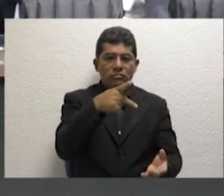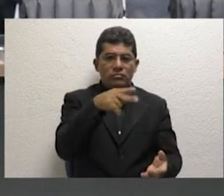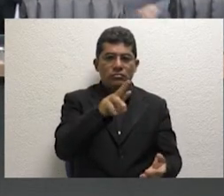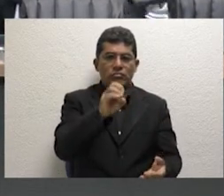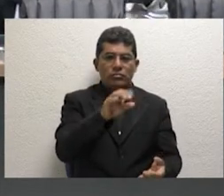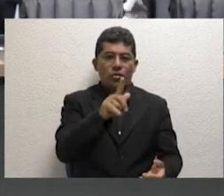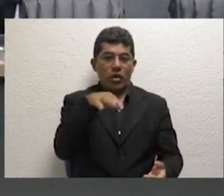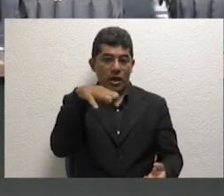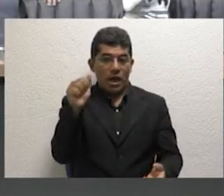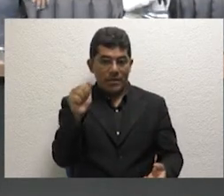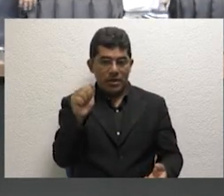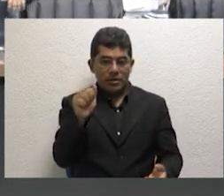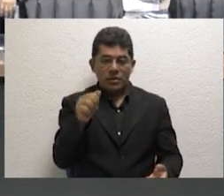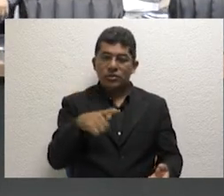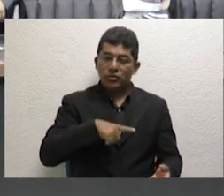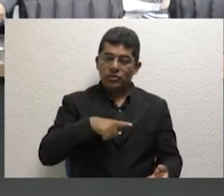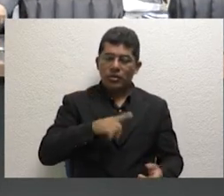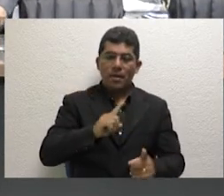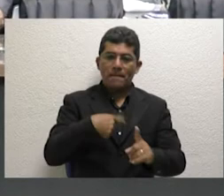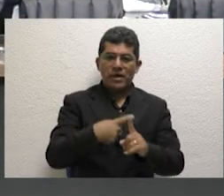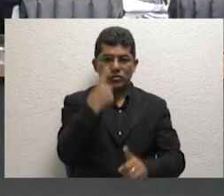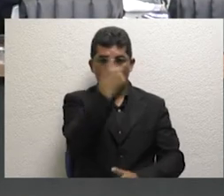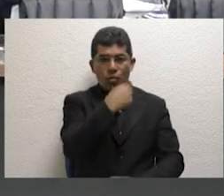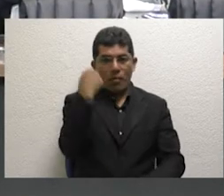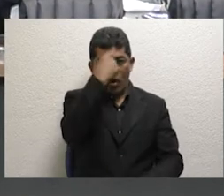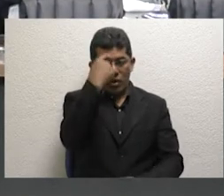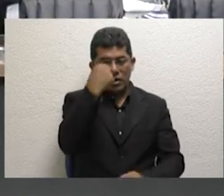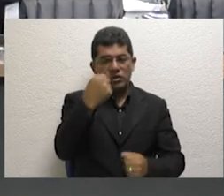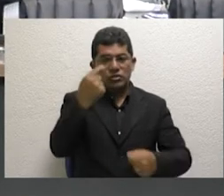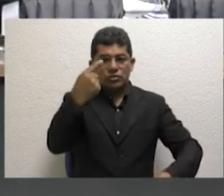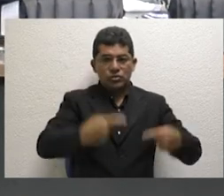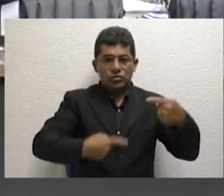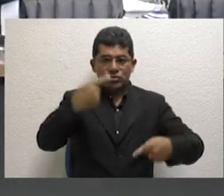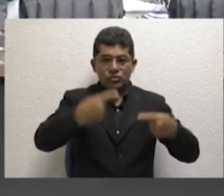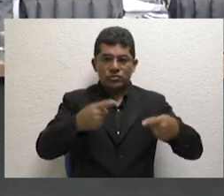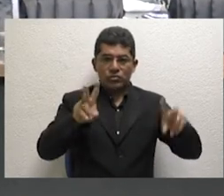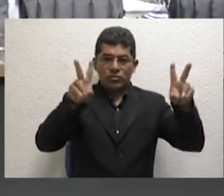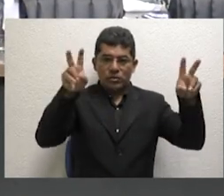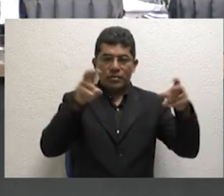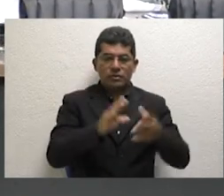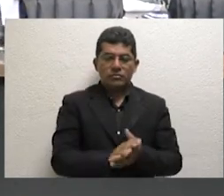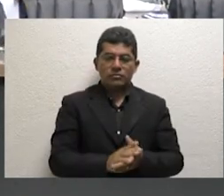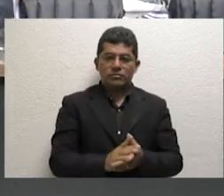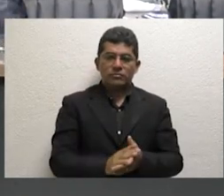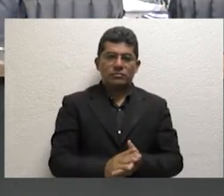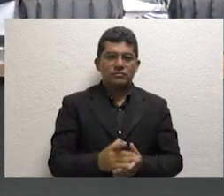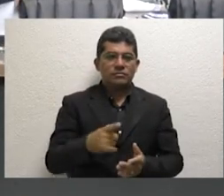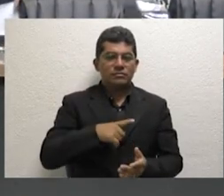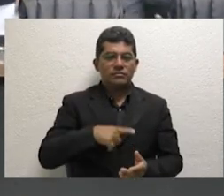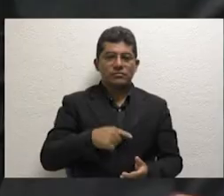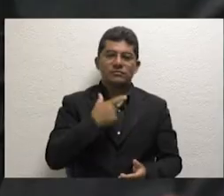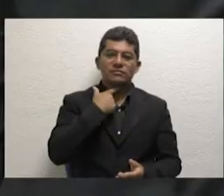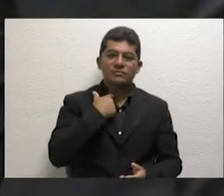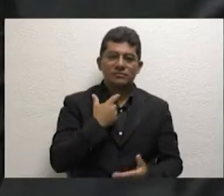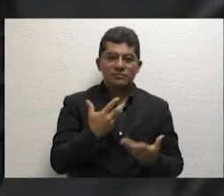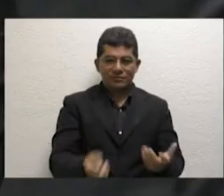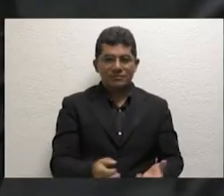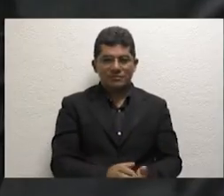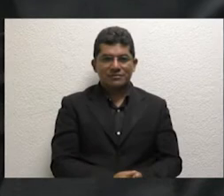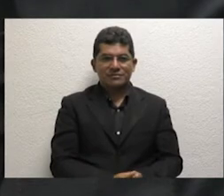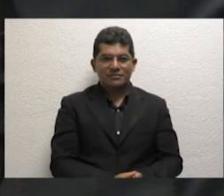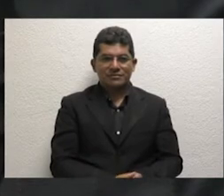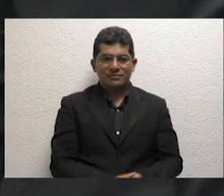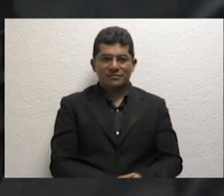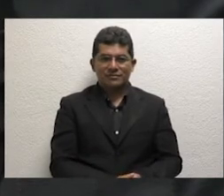nós já estamos há mais de uma hora tratando do assunto essa é a nossa vontade essa é a nossa